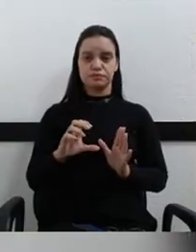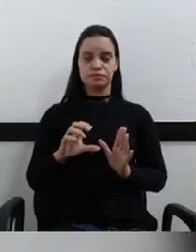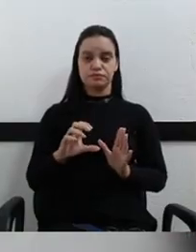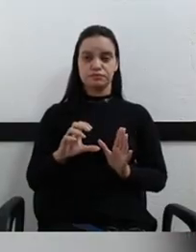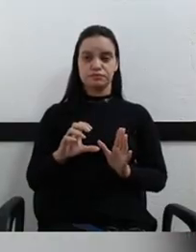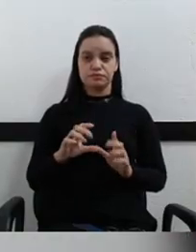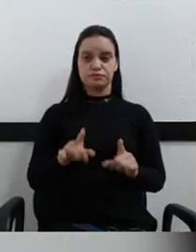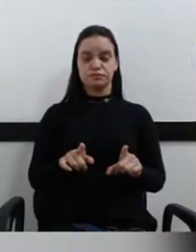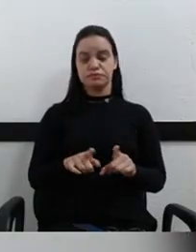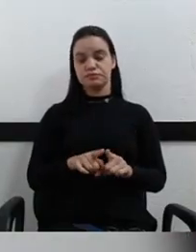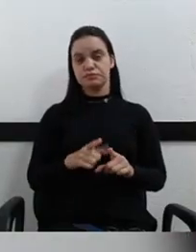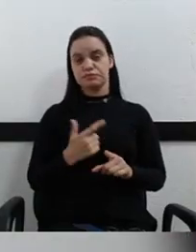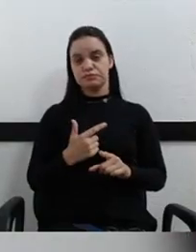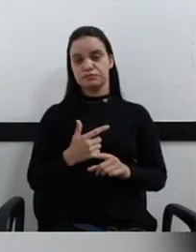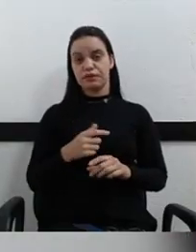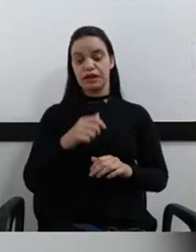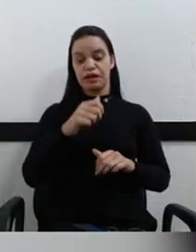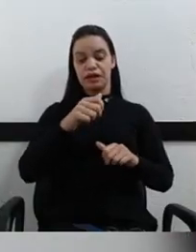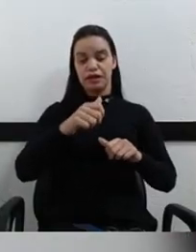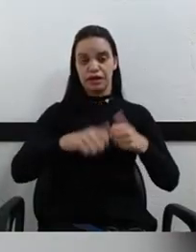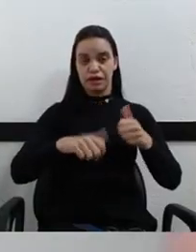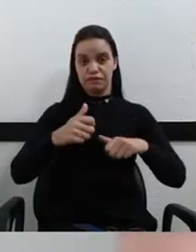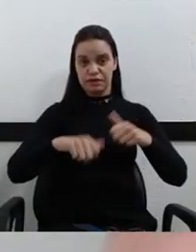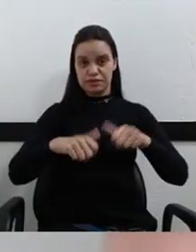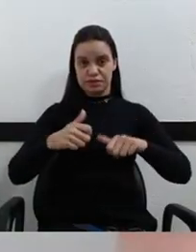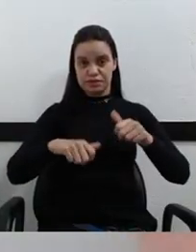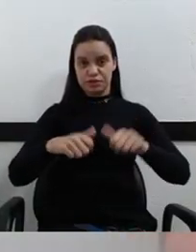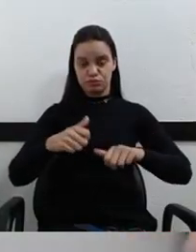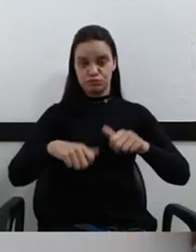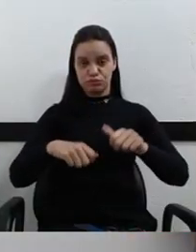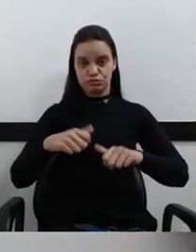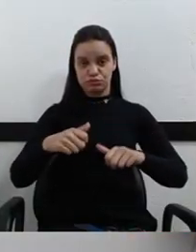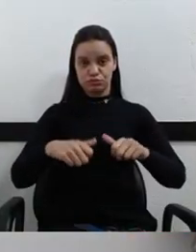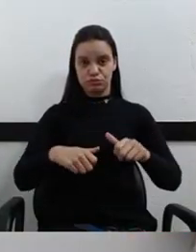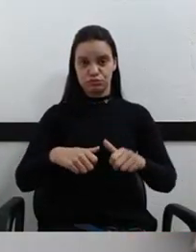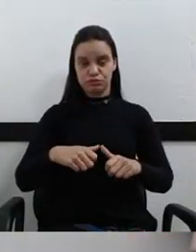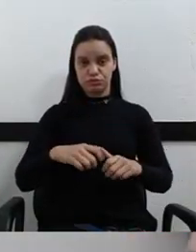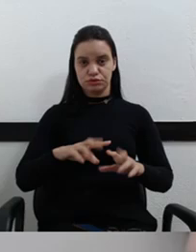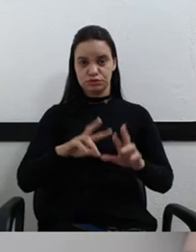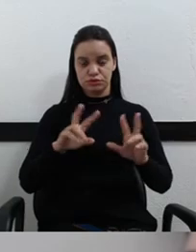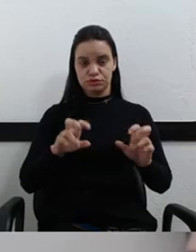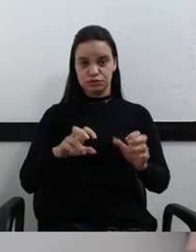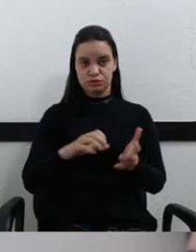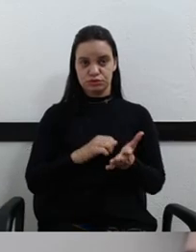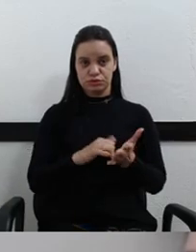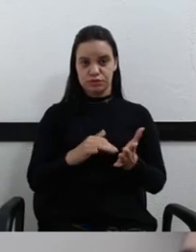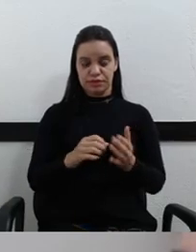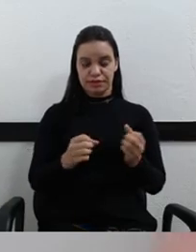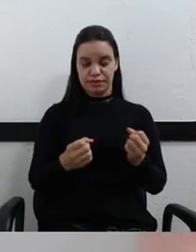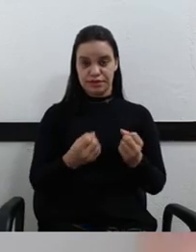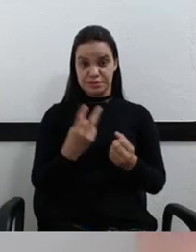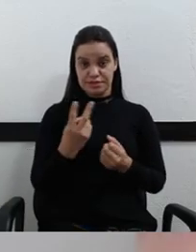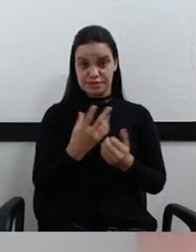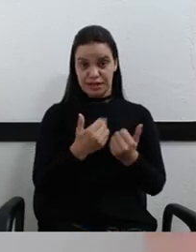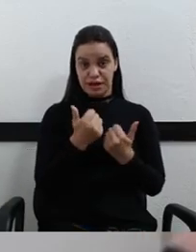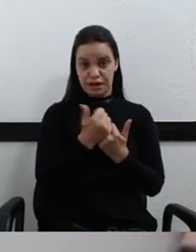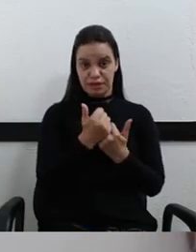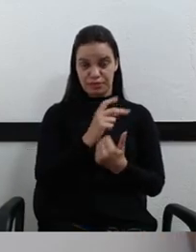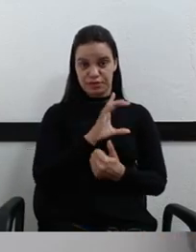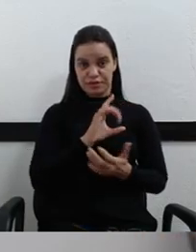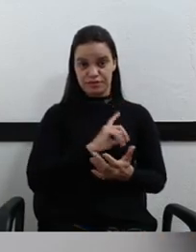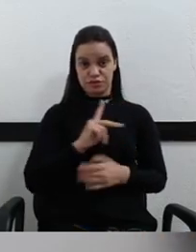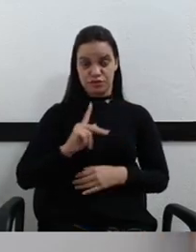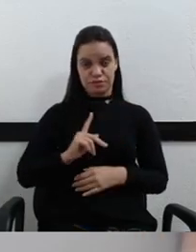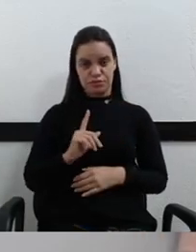autos. Avaliação por parte do assistente da Subdefensoria Pública Geral foi